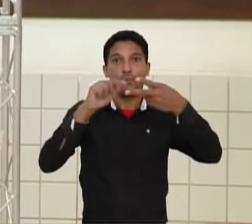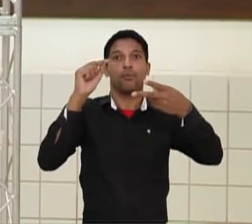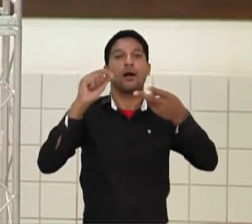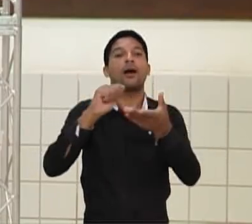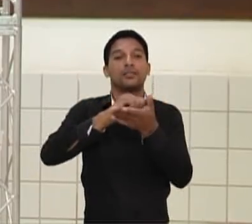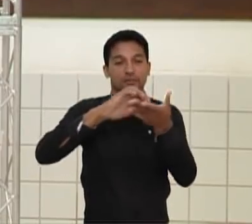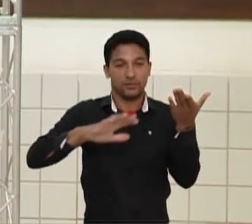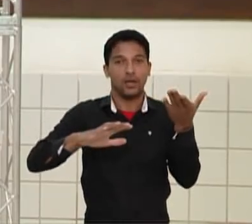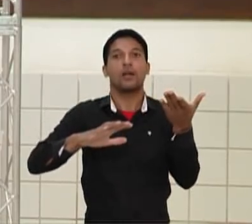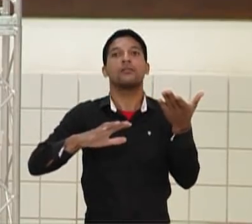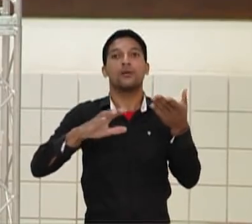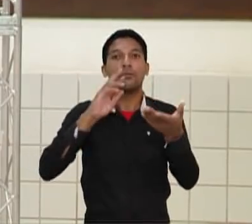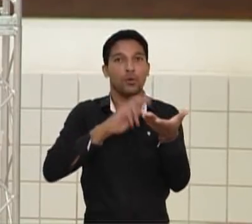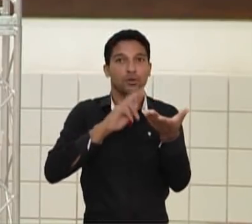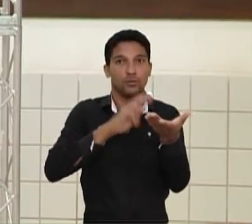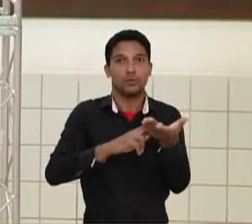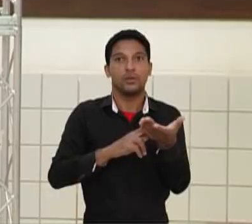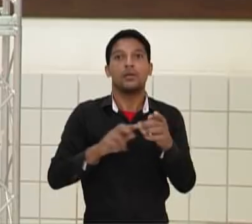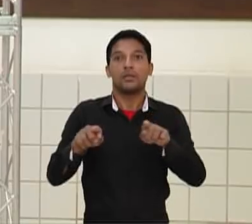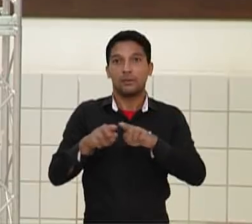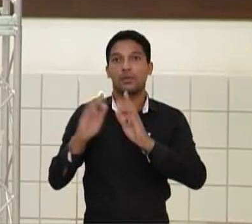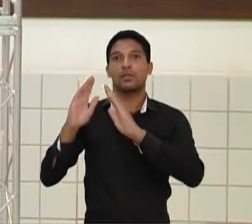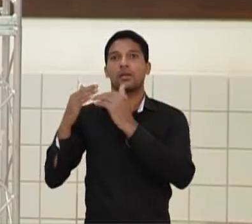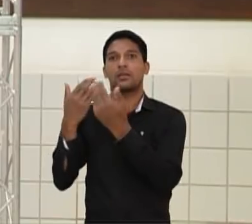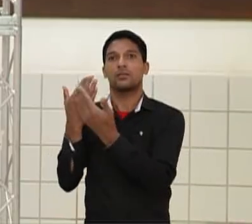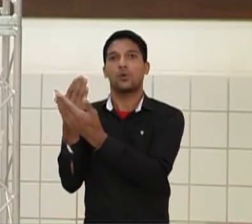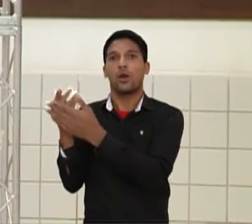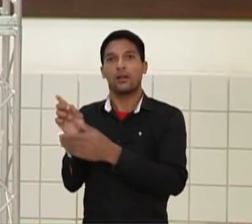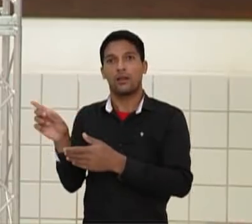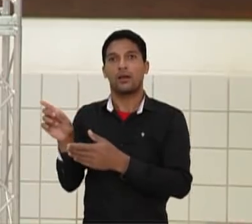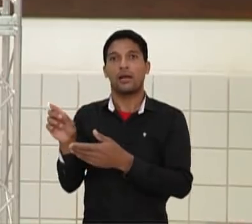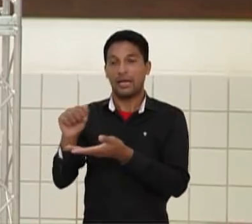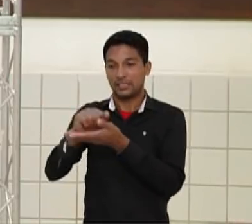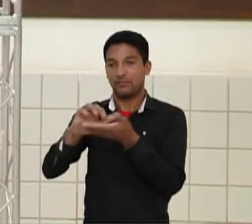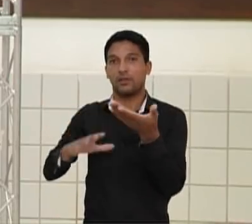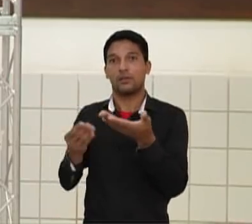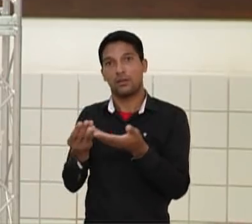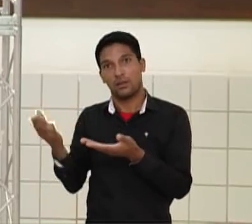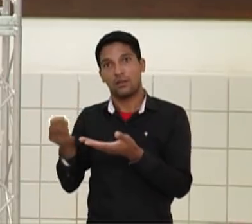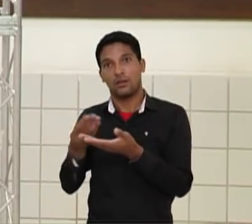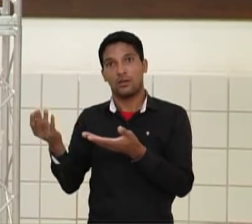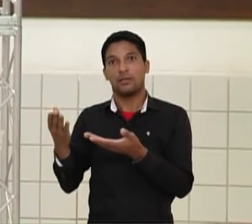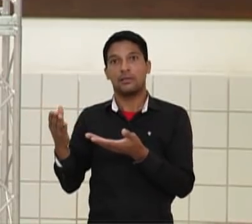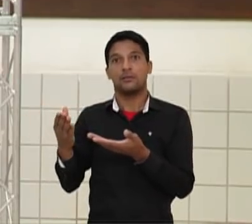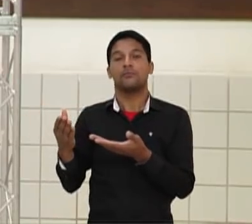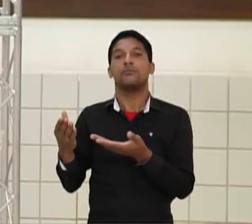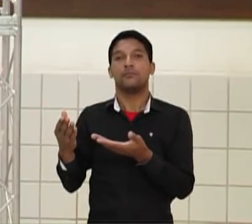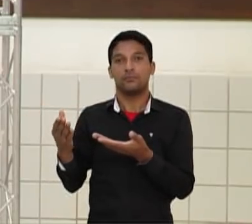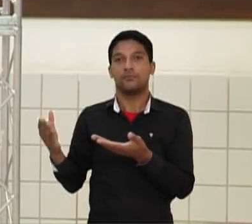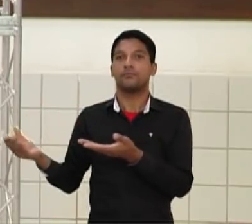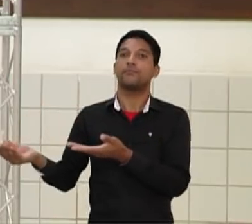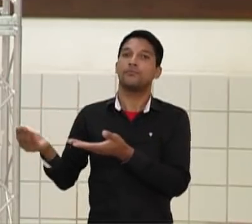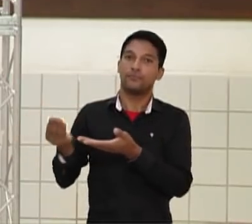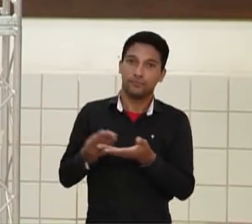ordem e levar as atividades na escola para a conferência dos professores. Retome as ideias que nós conversamos ao longo dessa aula,